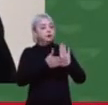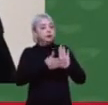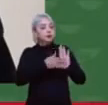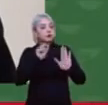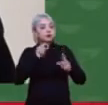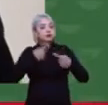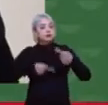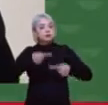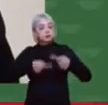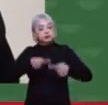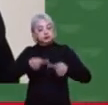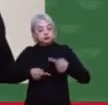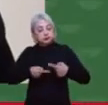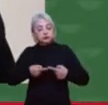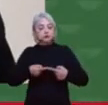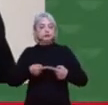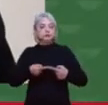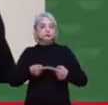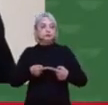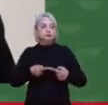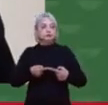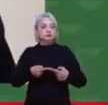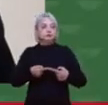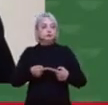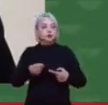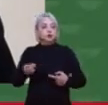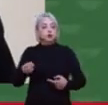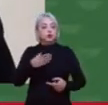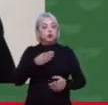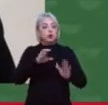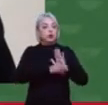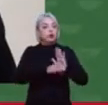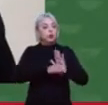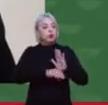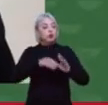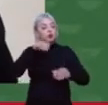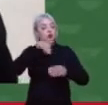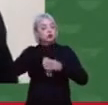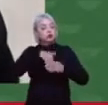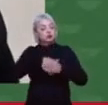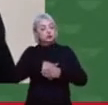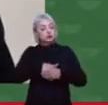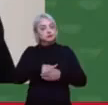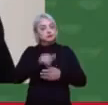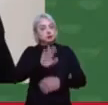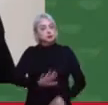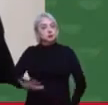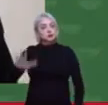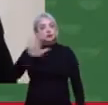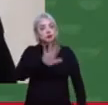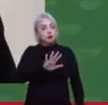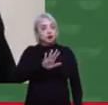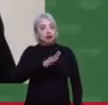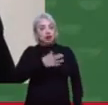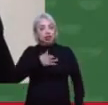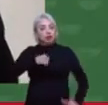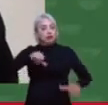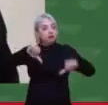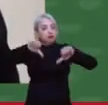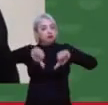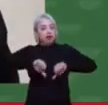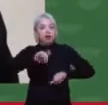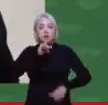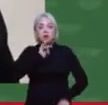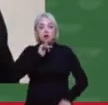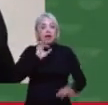sendo discutidas do novo Código Eleitoral, de maneira geral, são muito ruins. Então, por